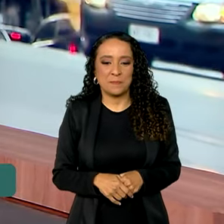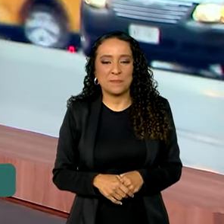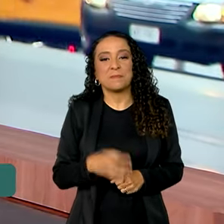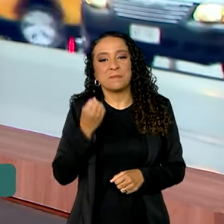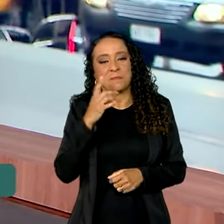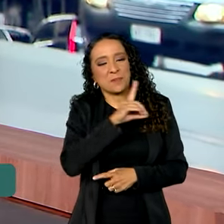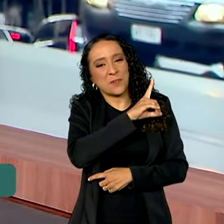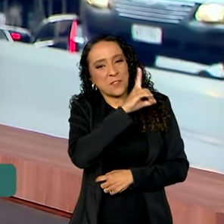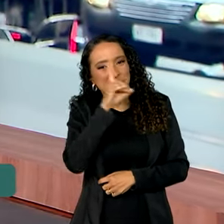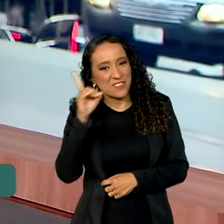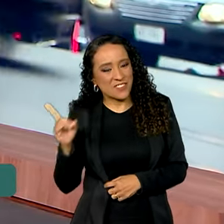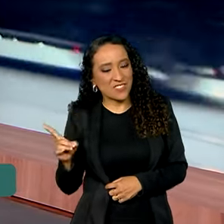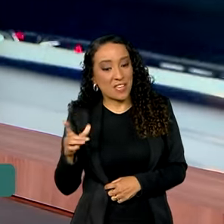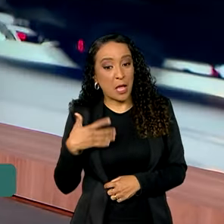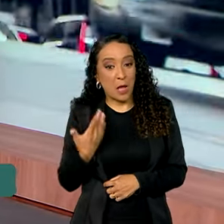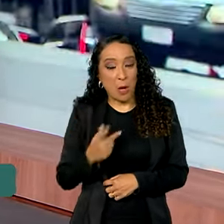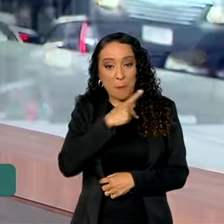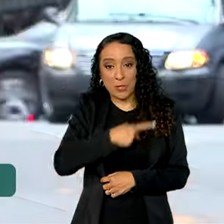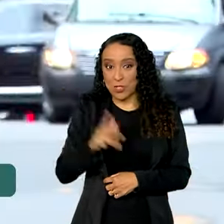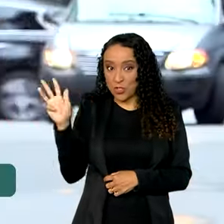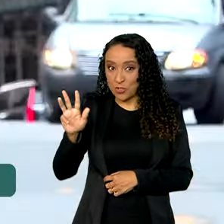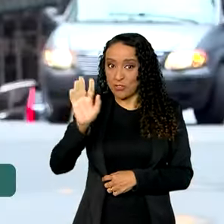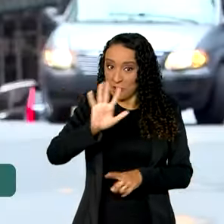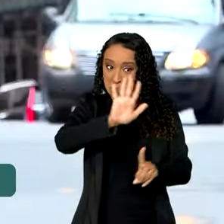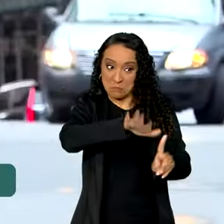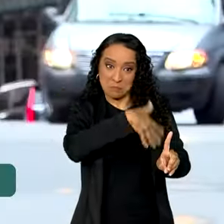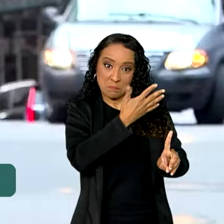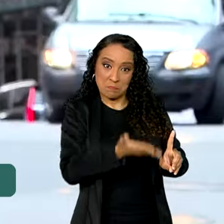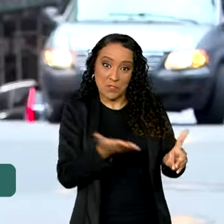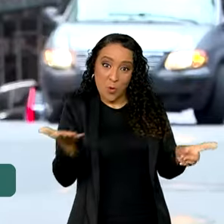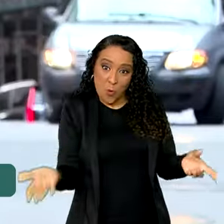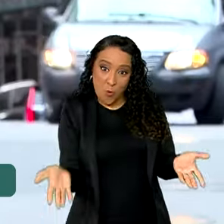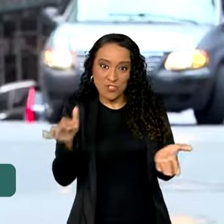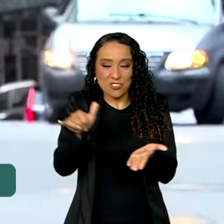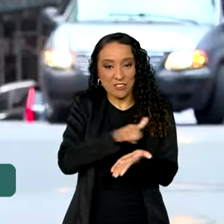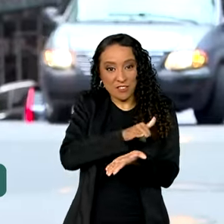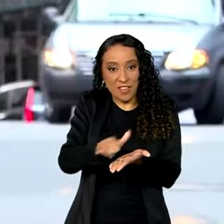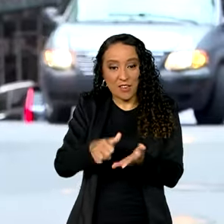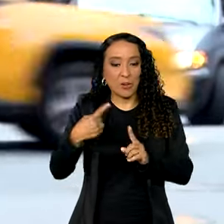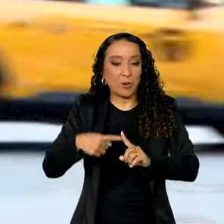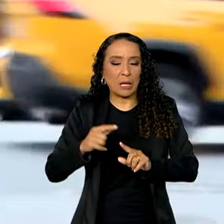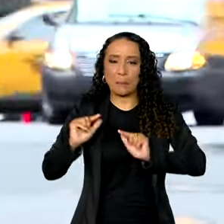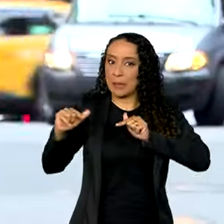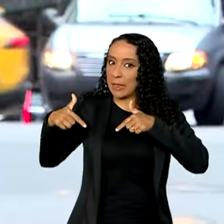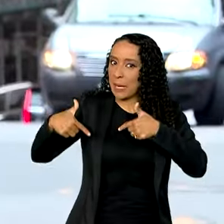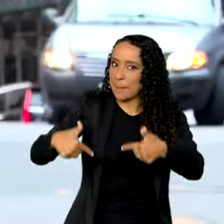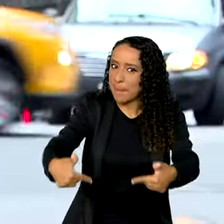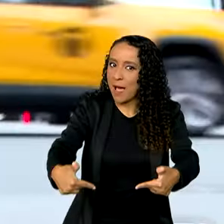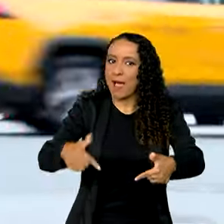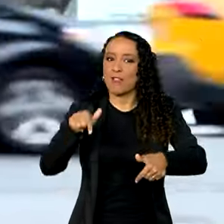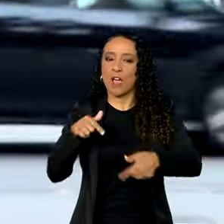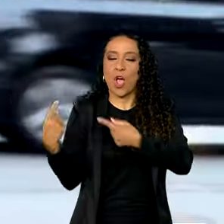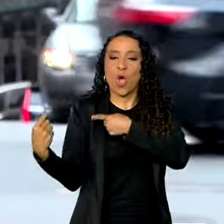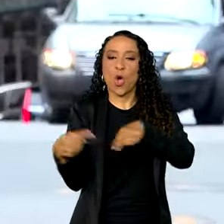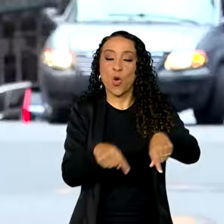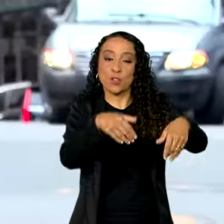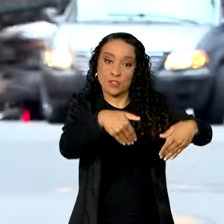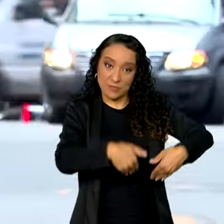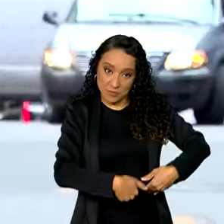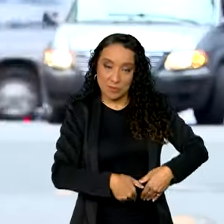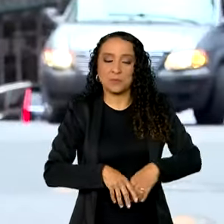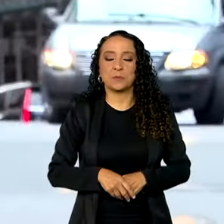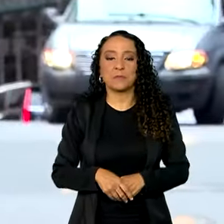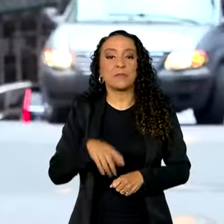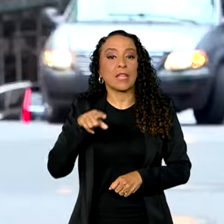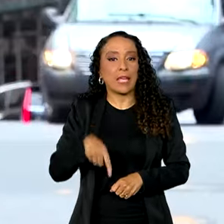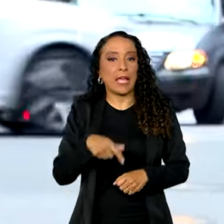Bom dia, Vanessa. Olha, o presidente Lula vai ser homenageado hoje aqui em Nova York pelo trabalho que ele desenvolve no combate à fome.